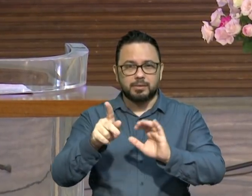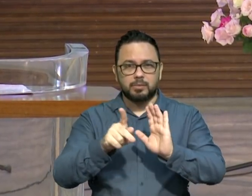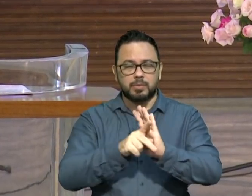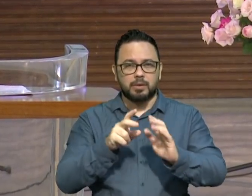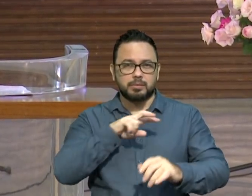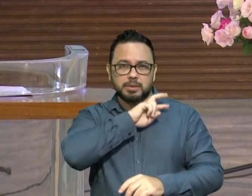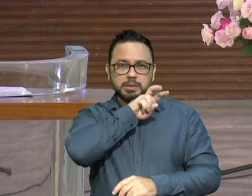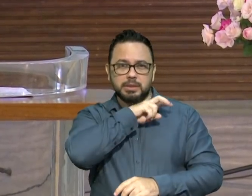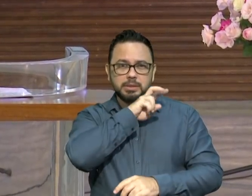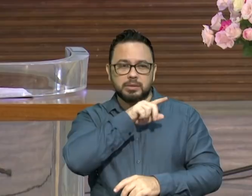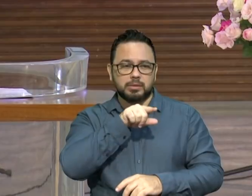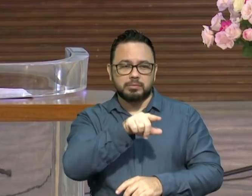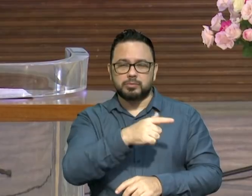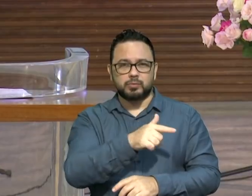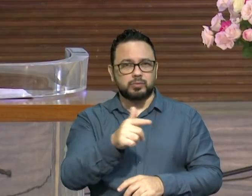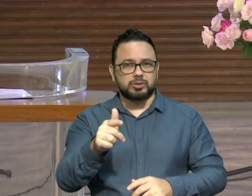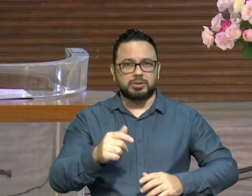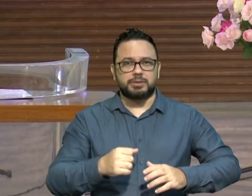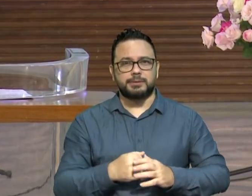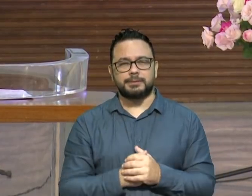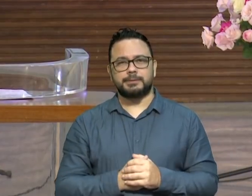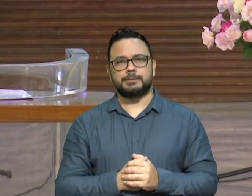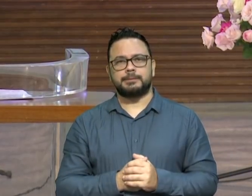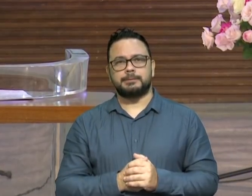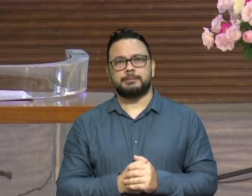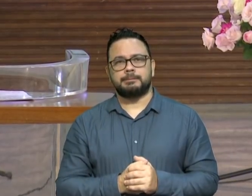combater o veneno o soro antiofídico